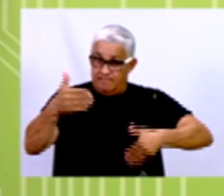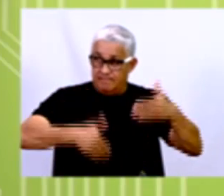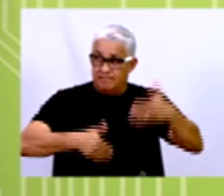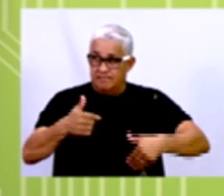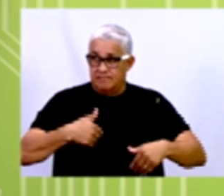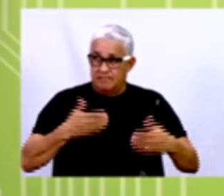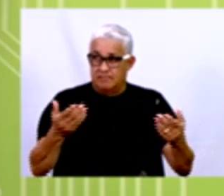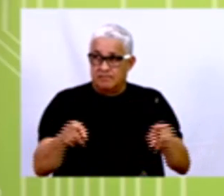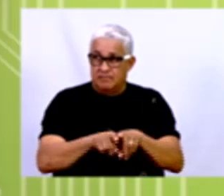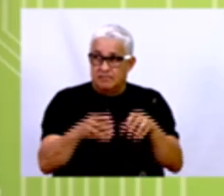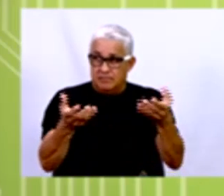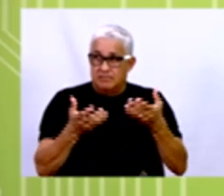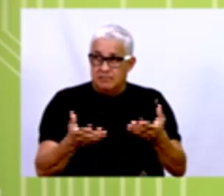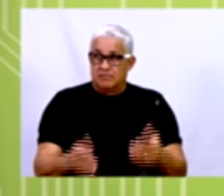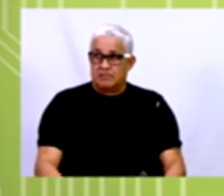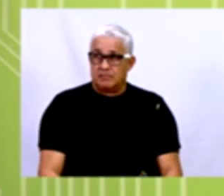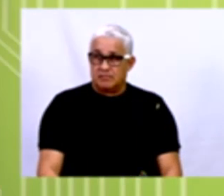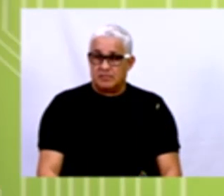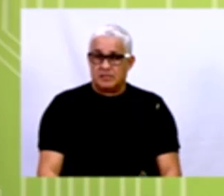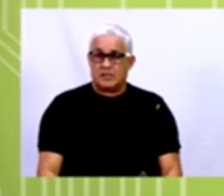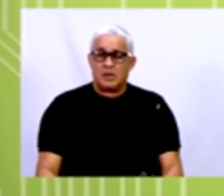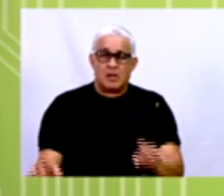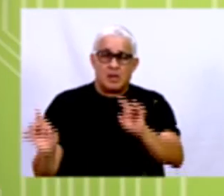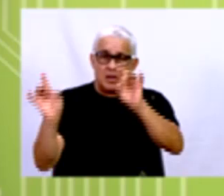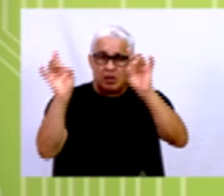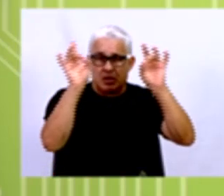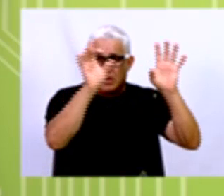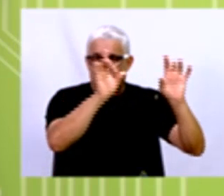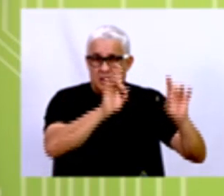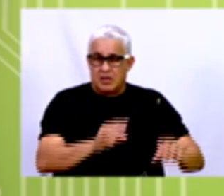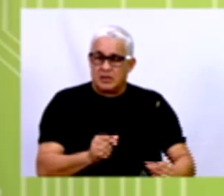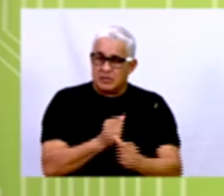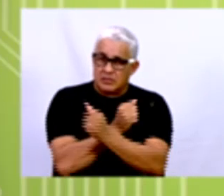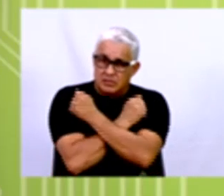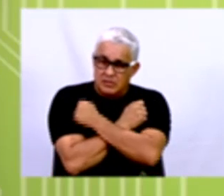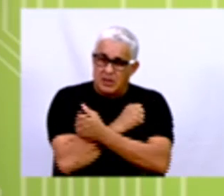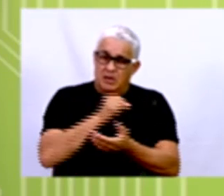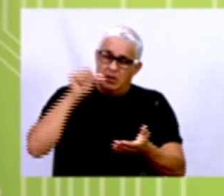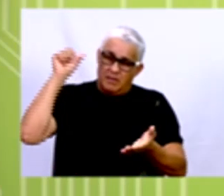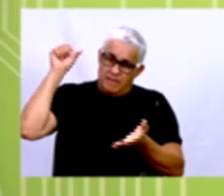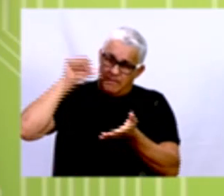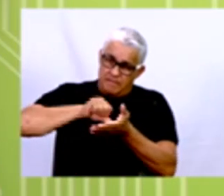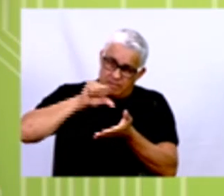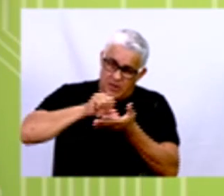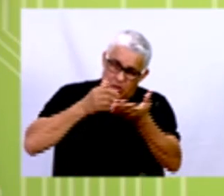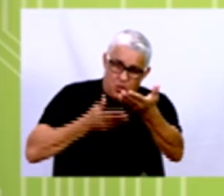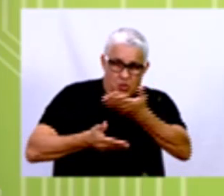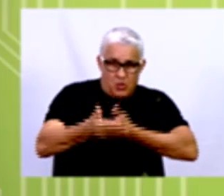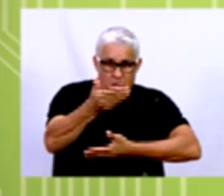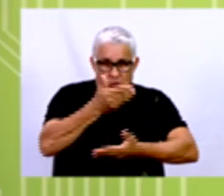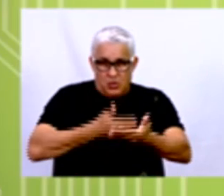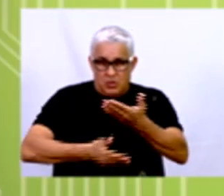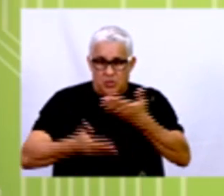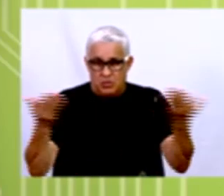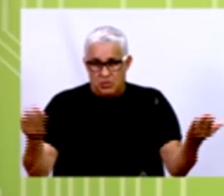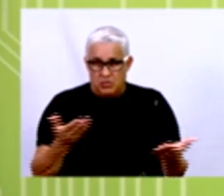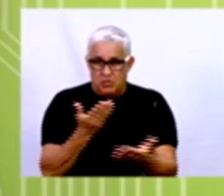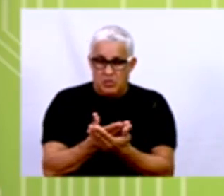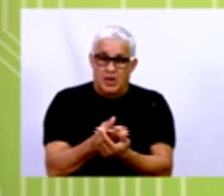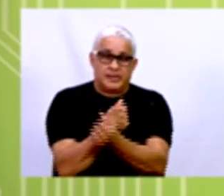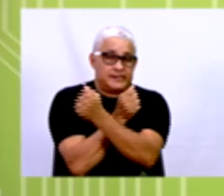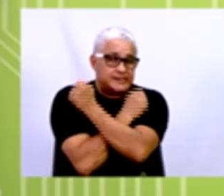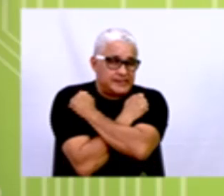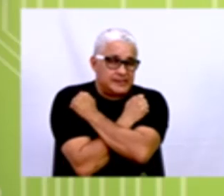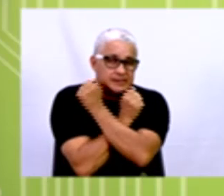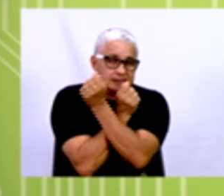eu quero mandar aqui o nosso alô todo especial para o pessoal dos polos que estiveram interagindo conosco nesta aula. Um